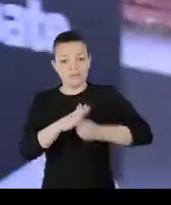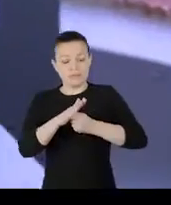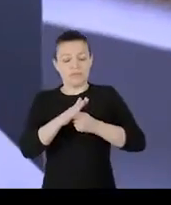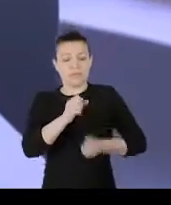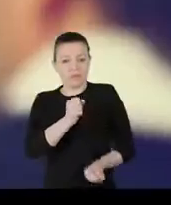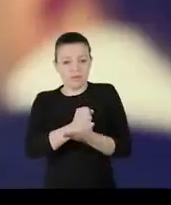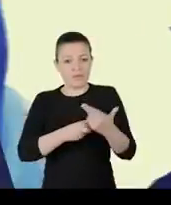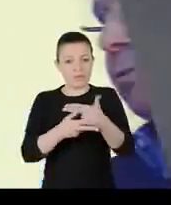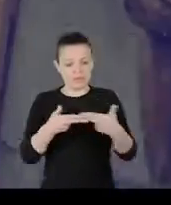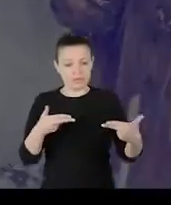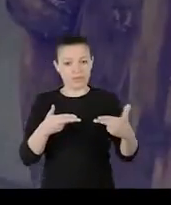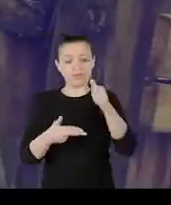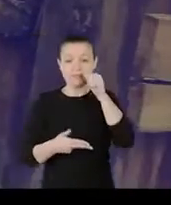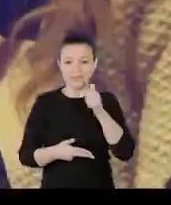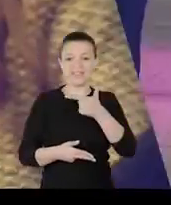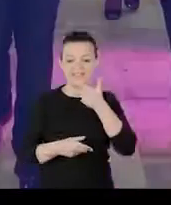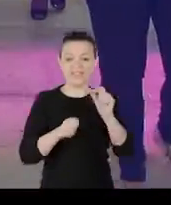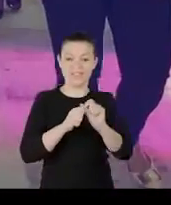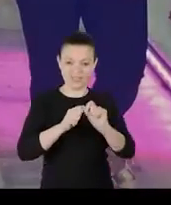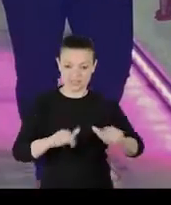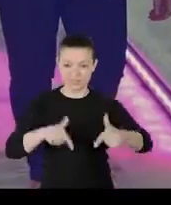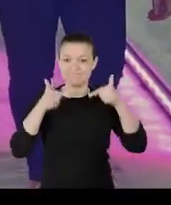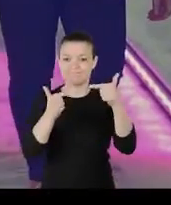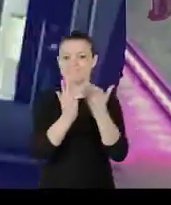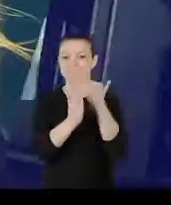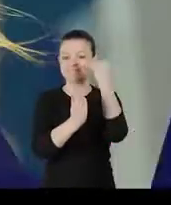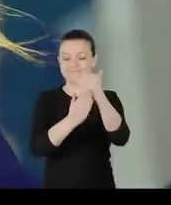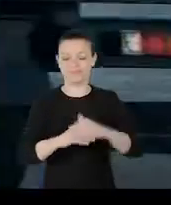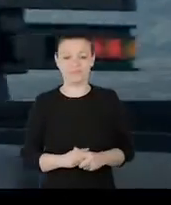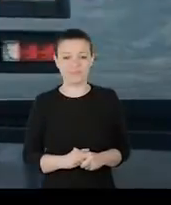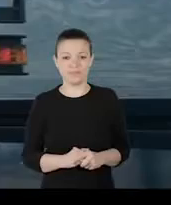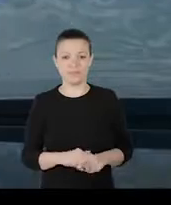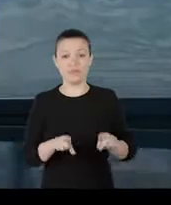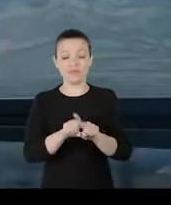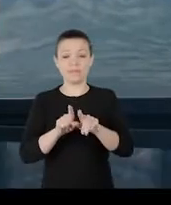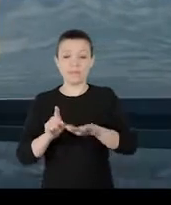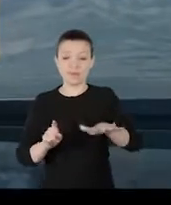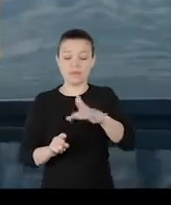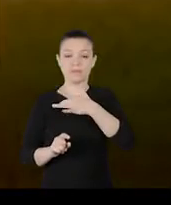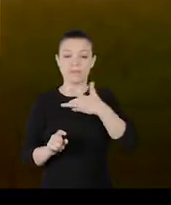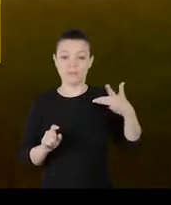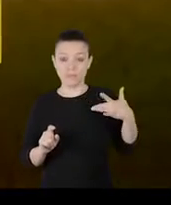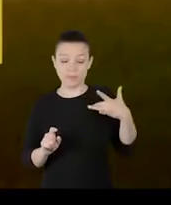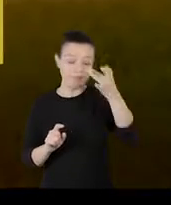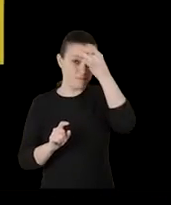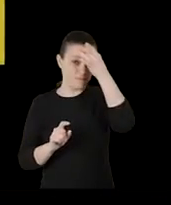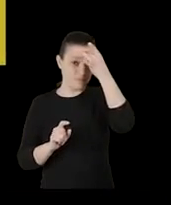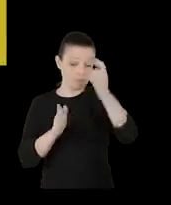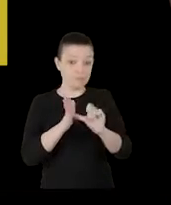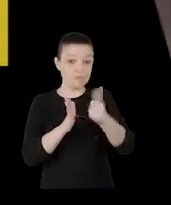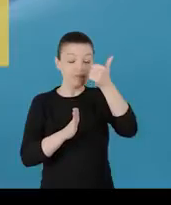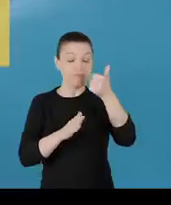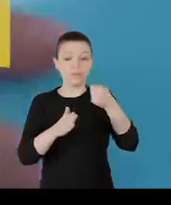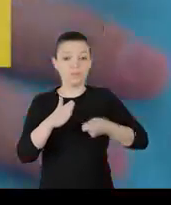à corrupção. Cida vem, Cida vai fazer muito mais. Programa Saúde Mental, o primeiro para